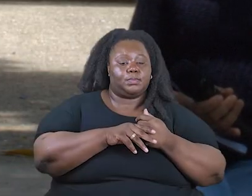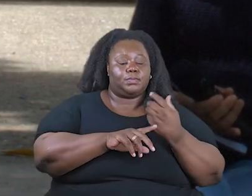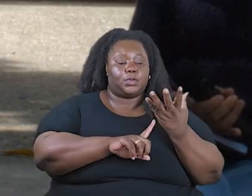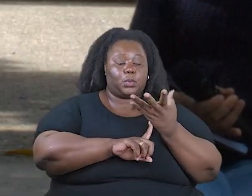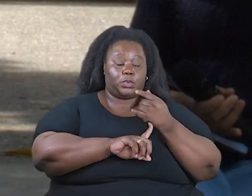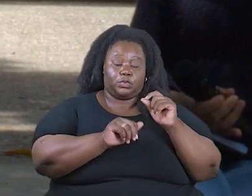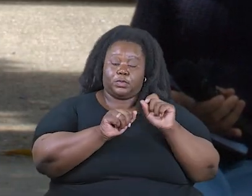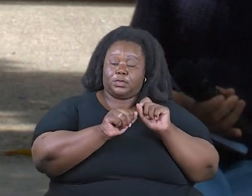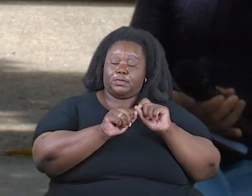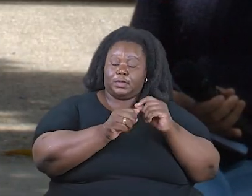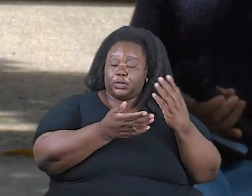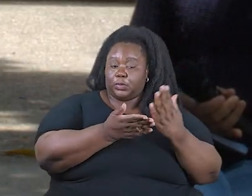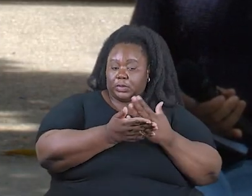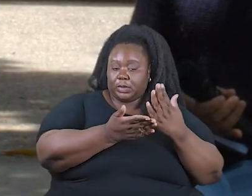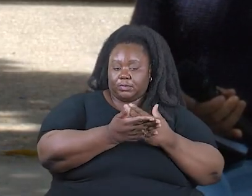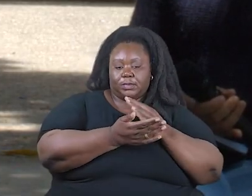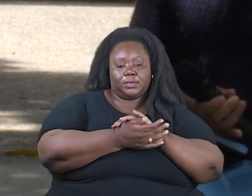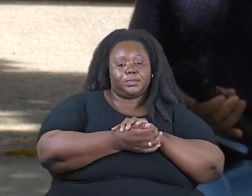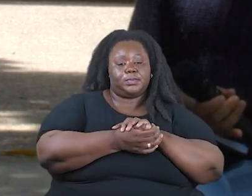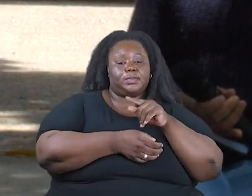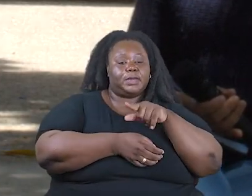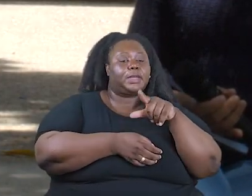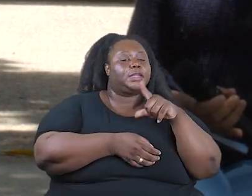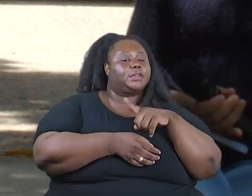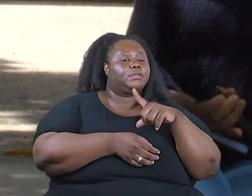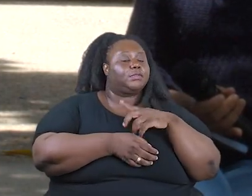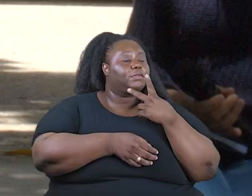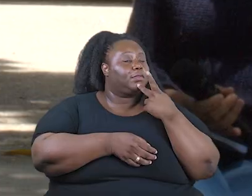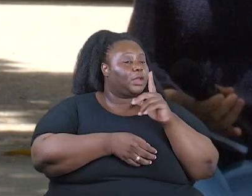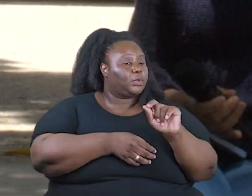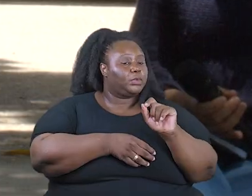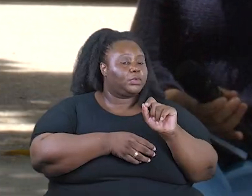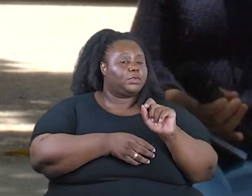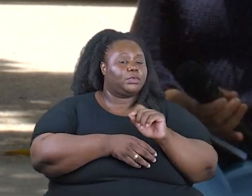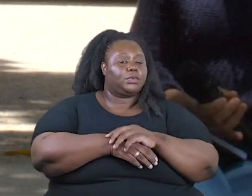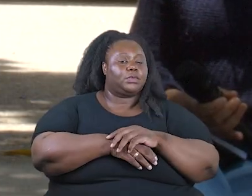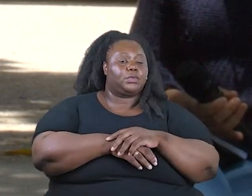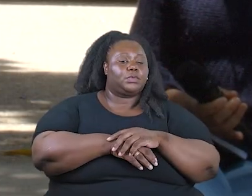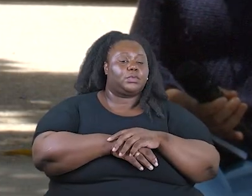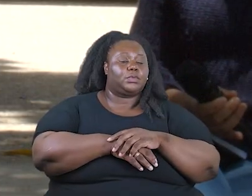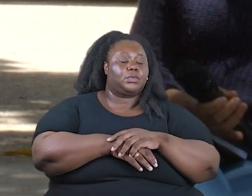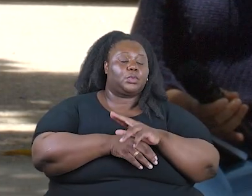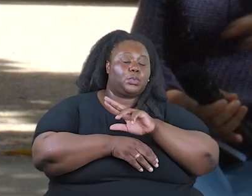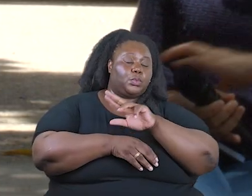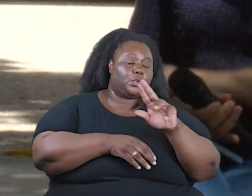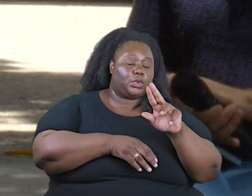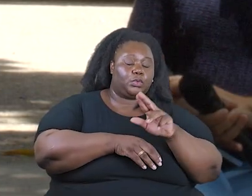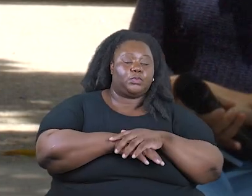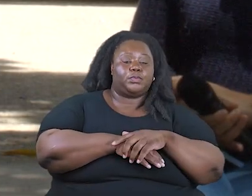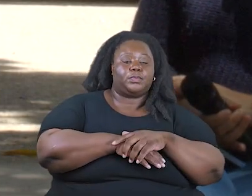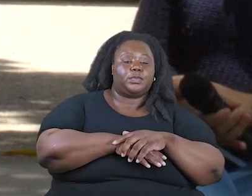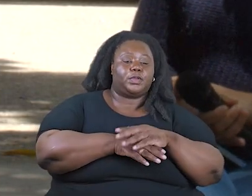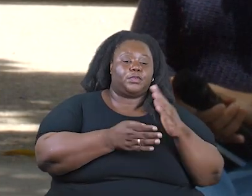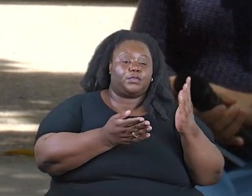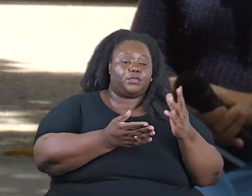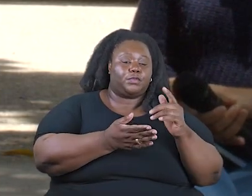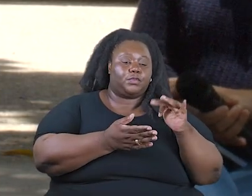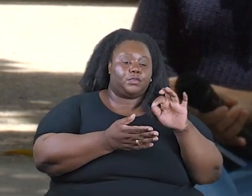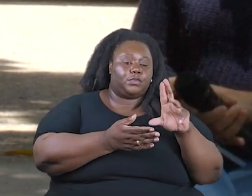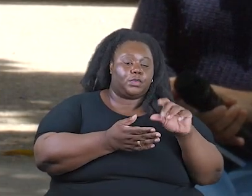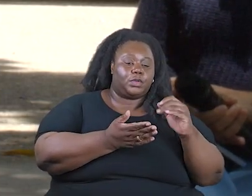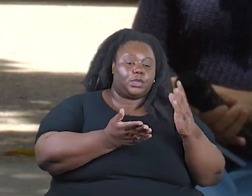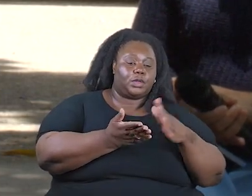O artista que fez esse livro, ele diz que o livro era um livro que chama folhear,